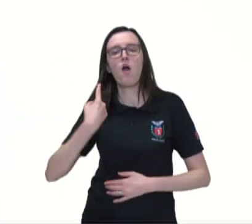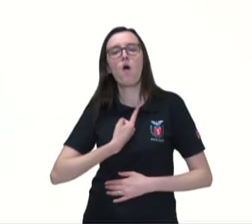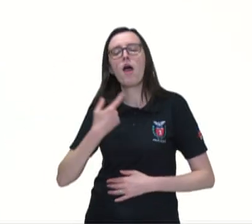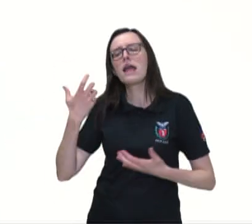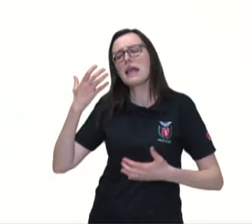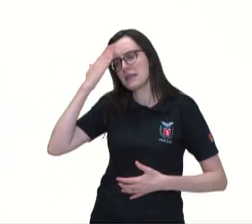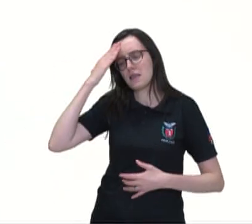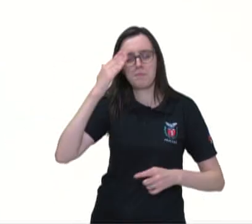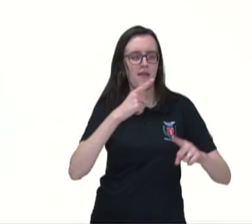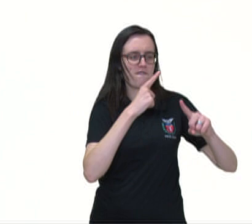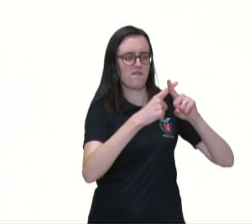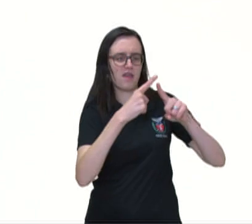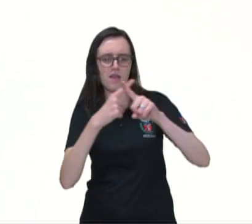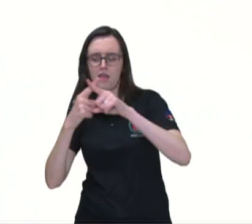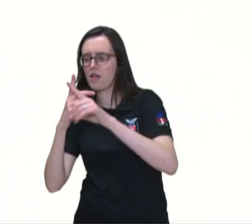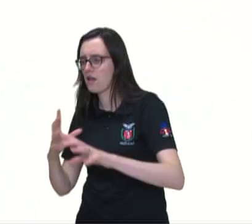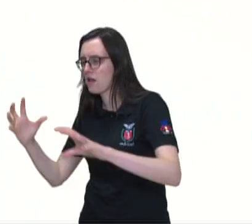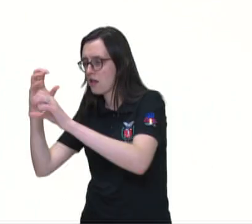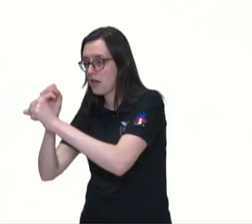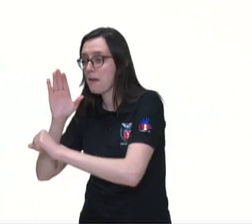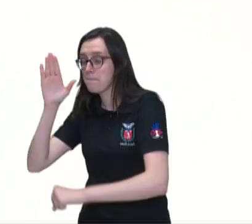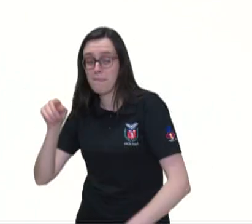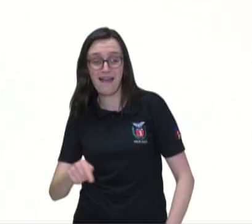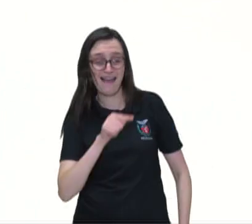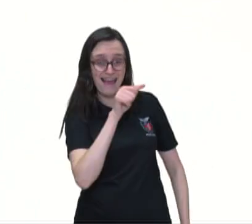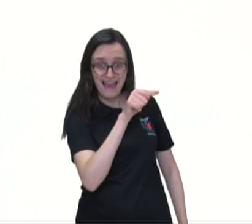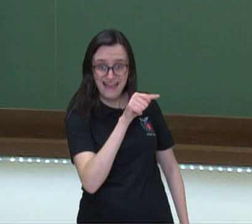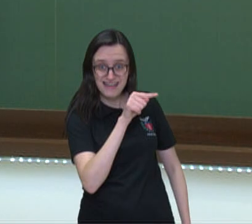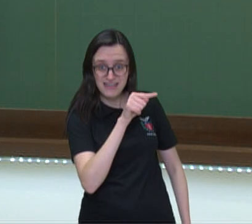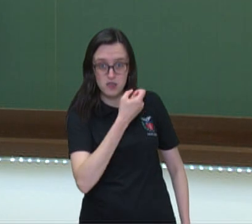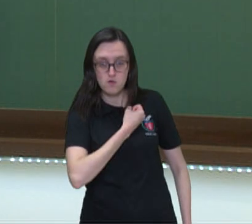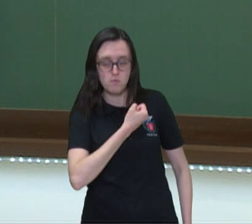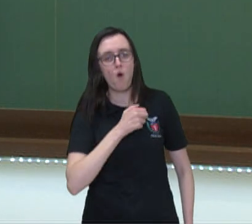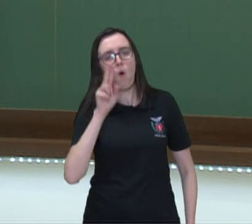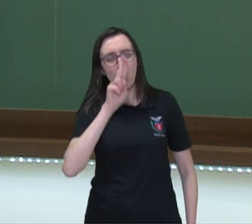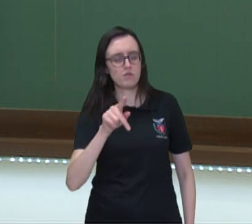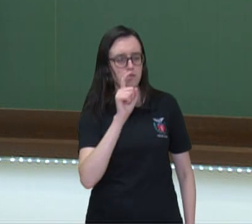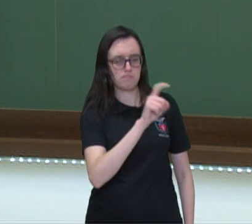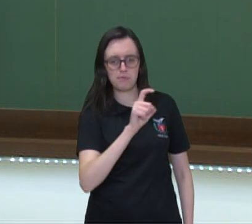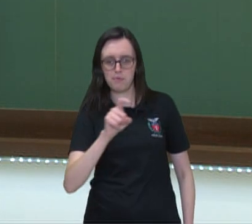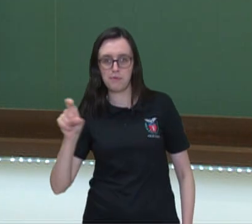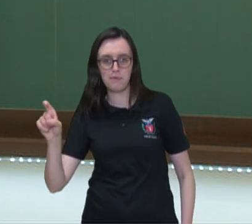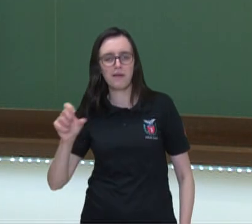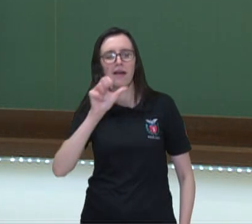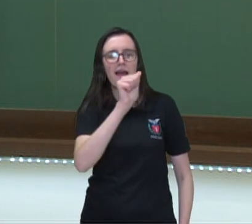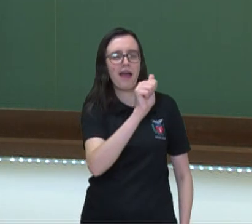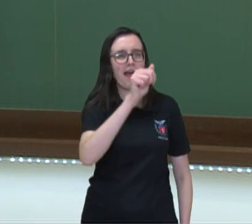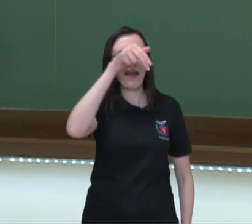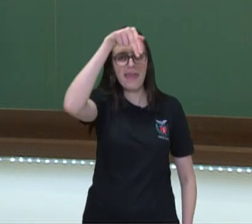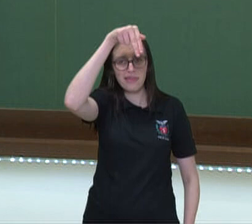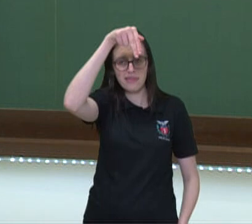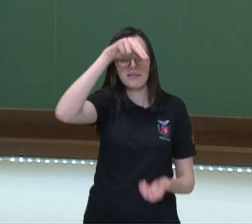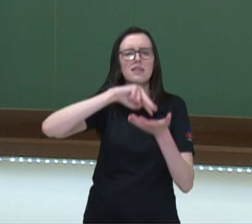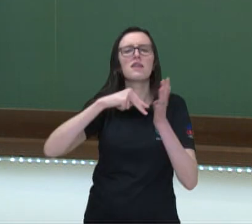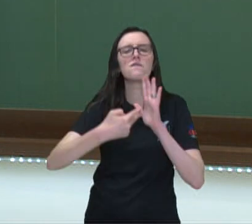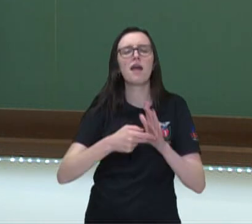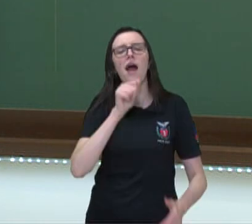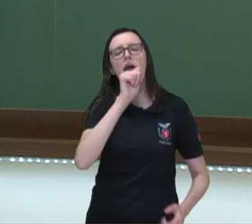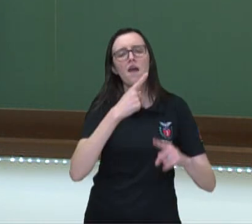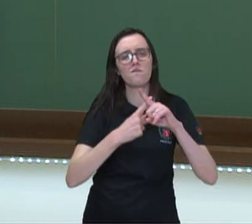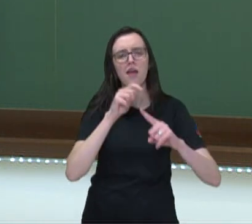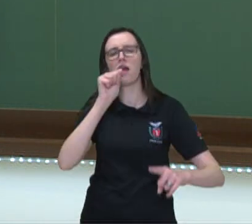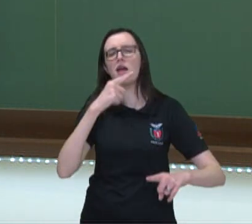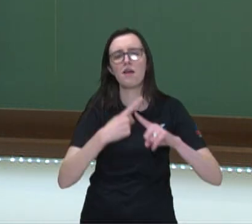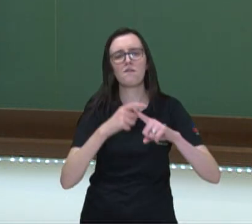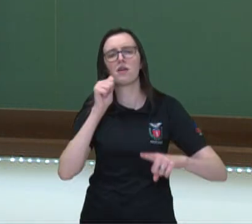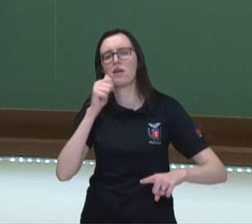de um produto cujo fator se repete n vezes. Então tá aqui a representação. A elevado a n igual a vezes a vezes a vezes a